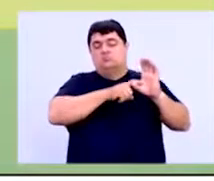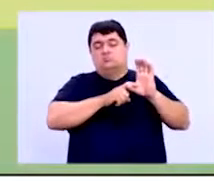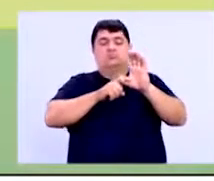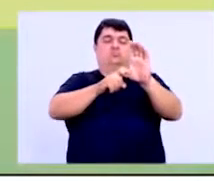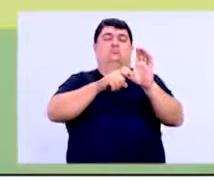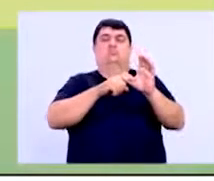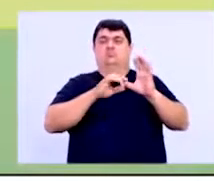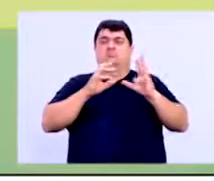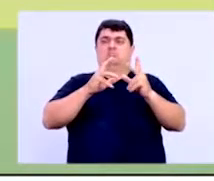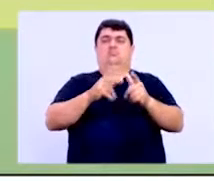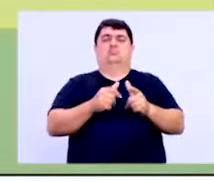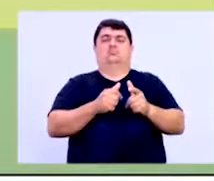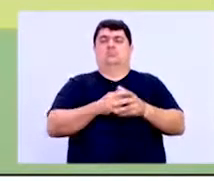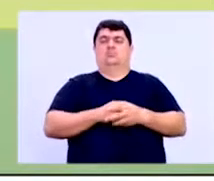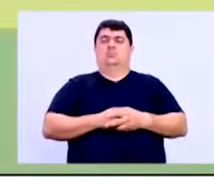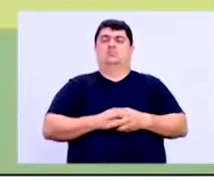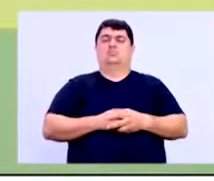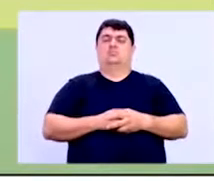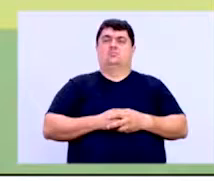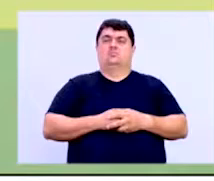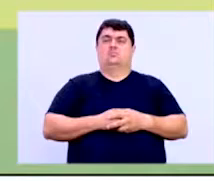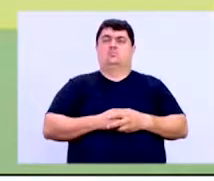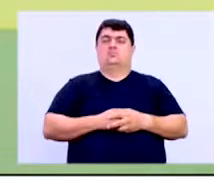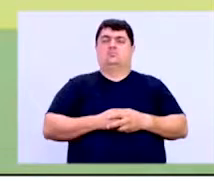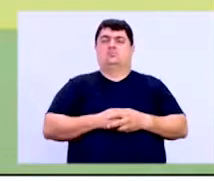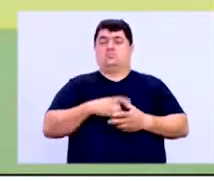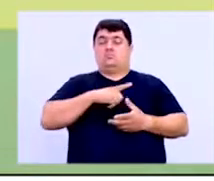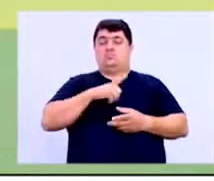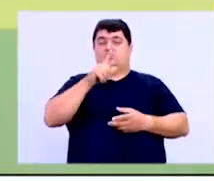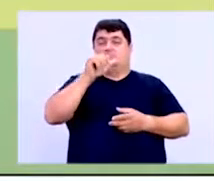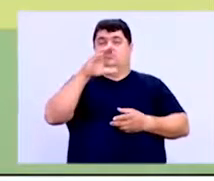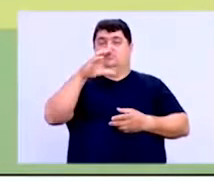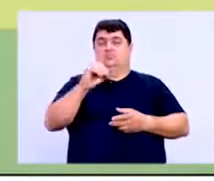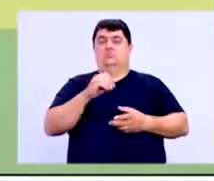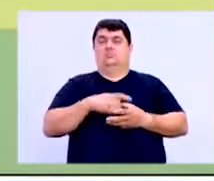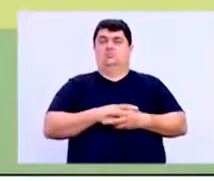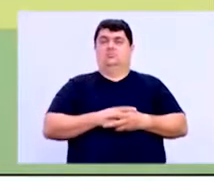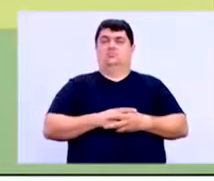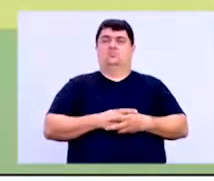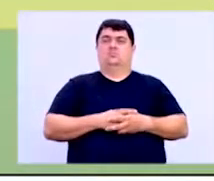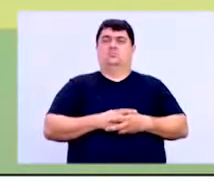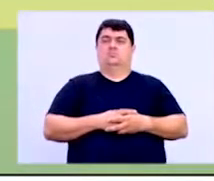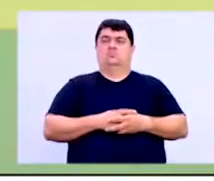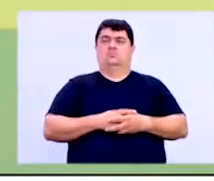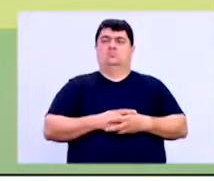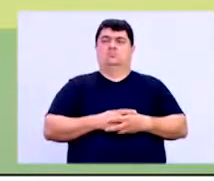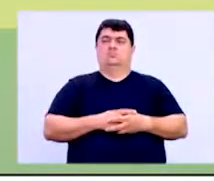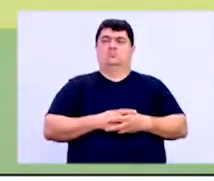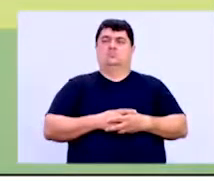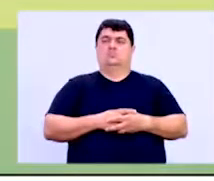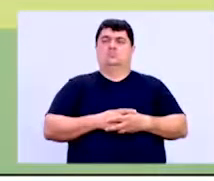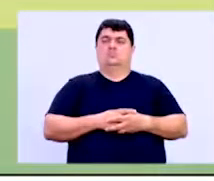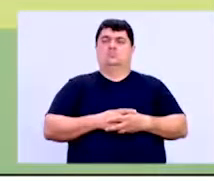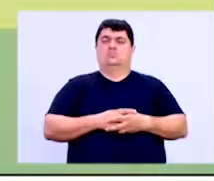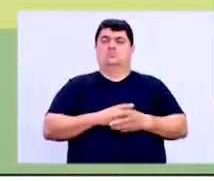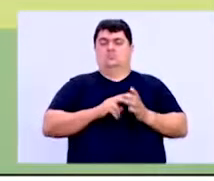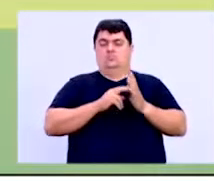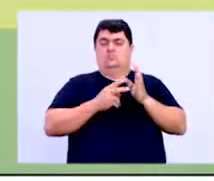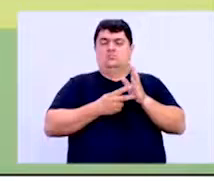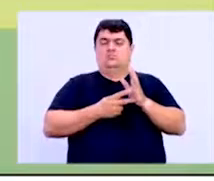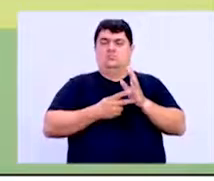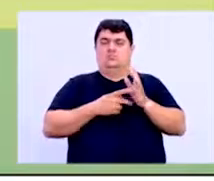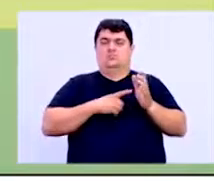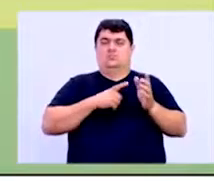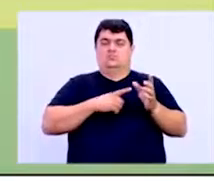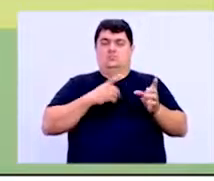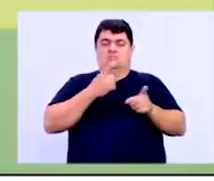das... Para mim ter lucro, desculpa pessoal, a partir de que momento eu vou ter lucro. Então significa o quê? Que quando eu